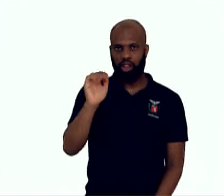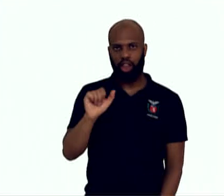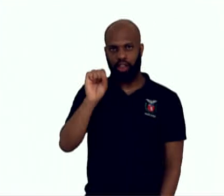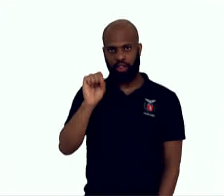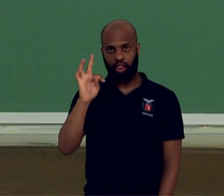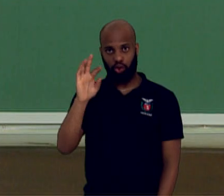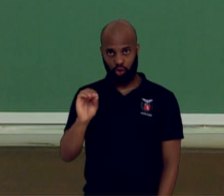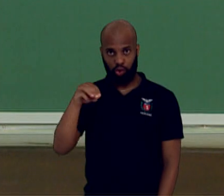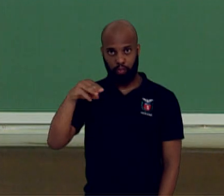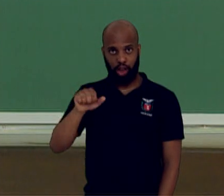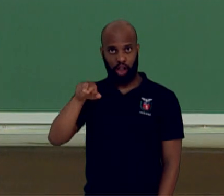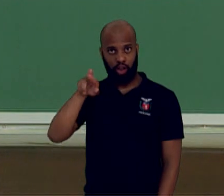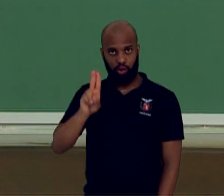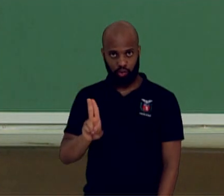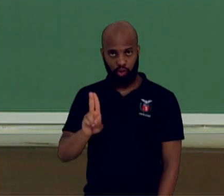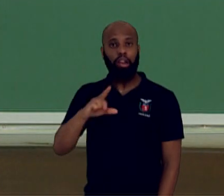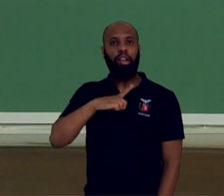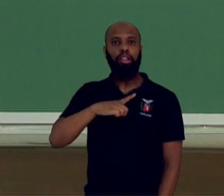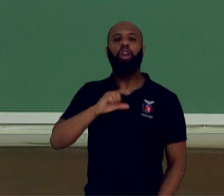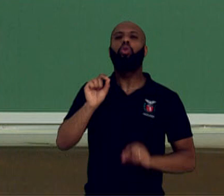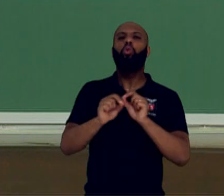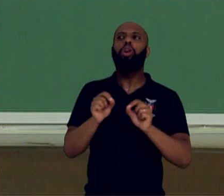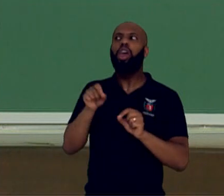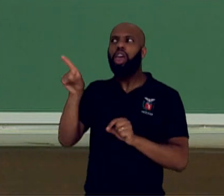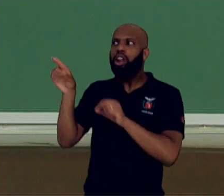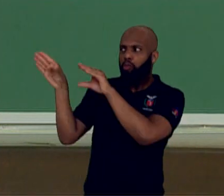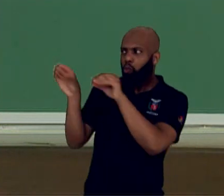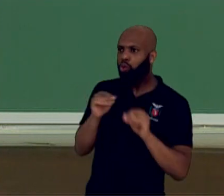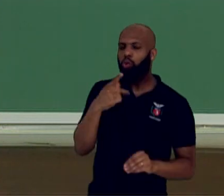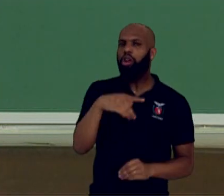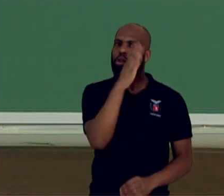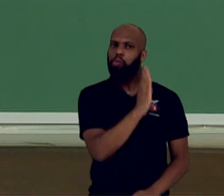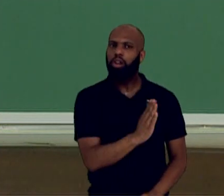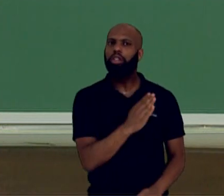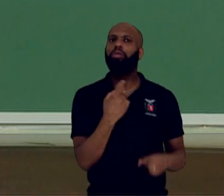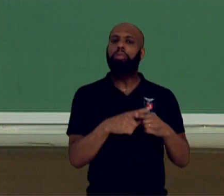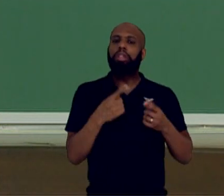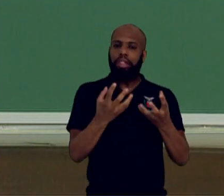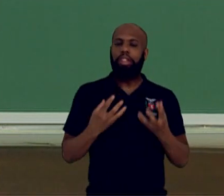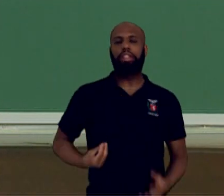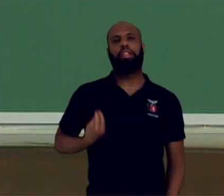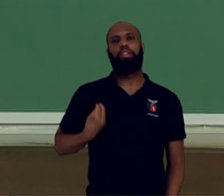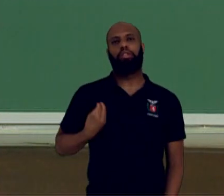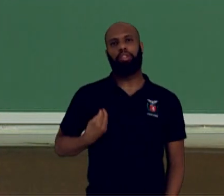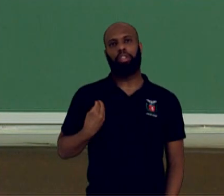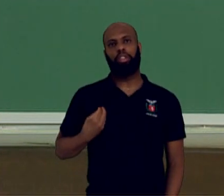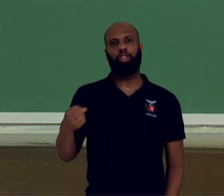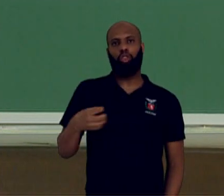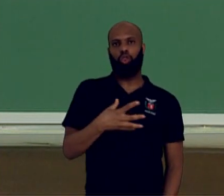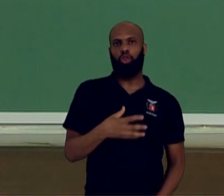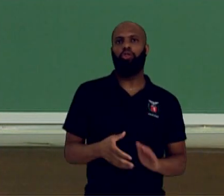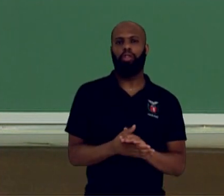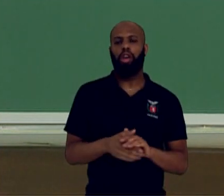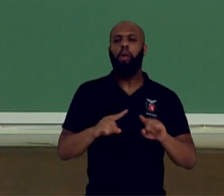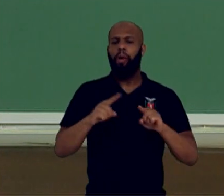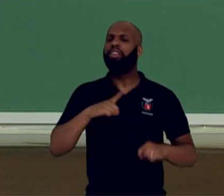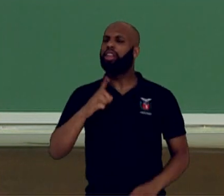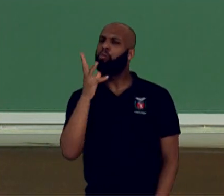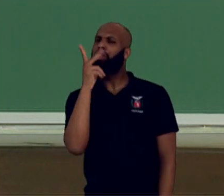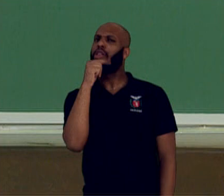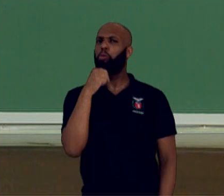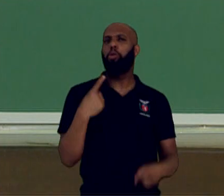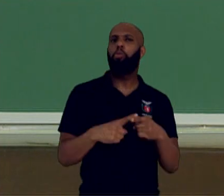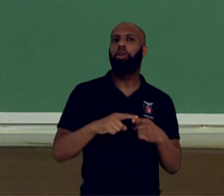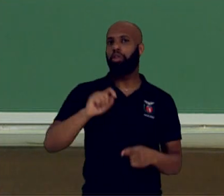nova. Bacana vocês terem colocado aquele comentário, professor, porque a demora para a construção da Praça do Japão. Vamos conhecer um